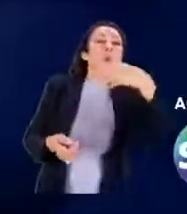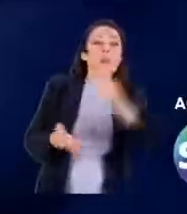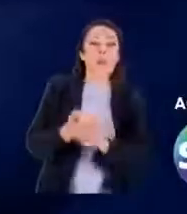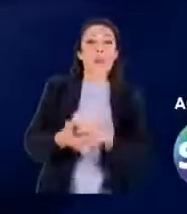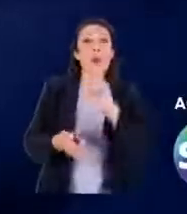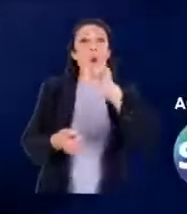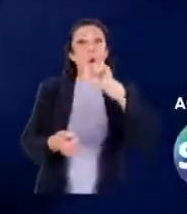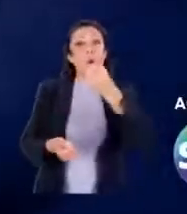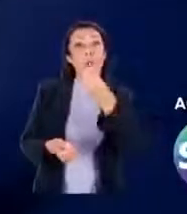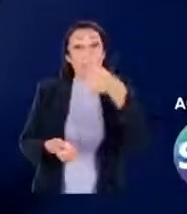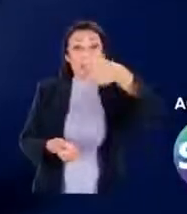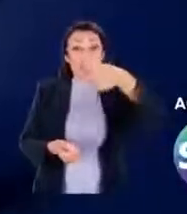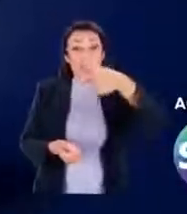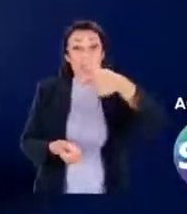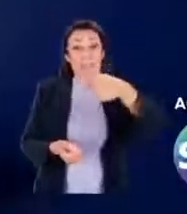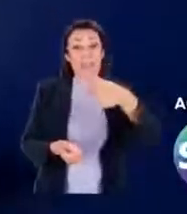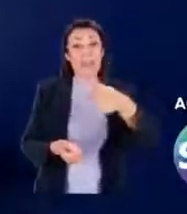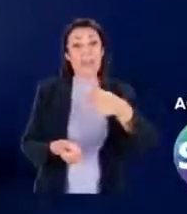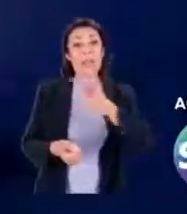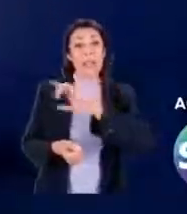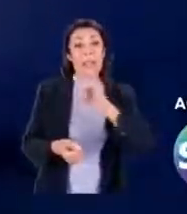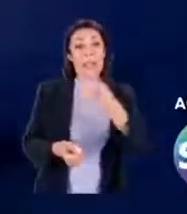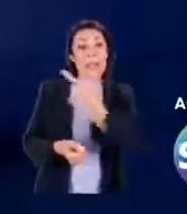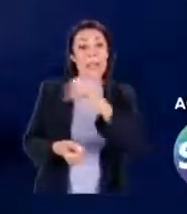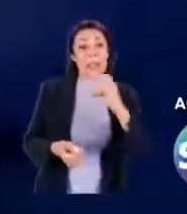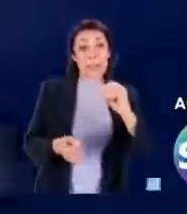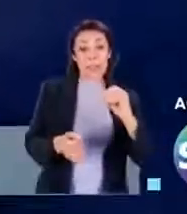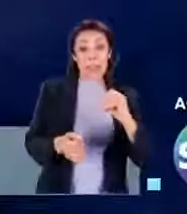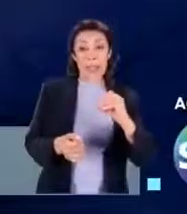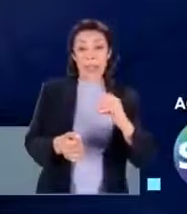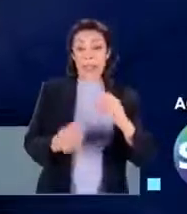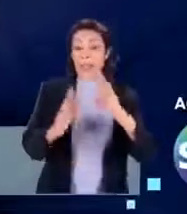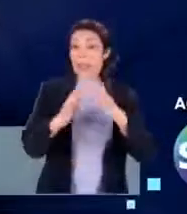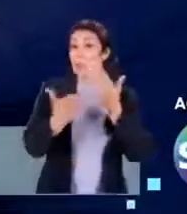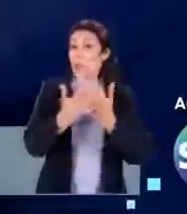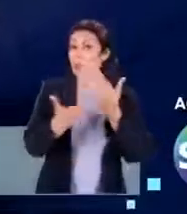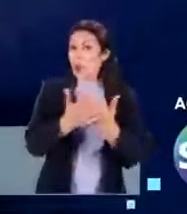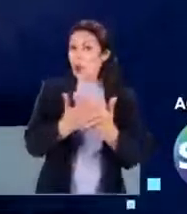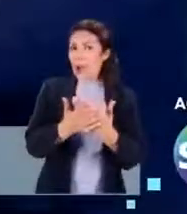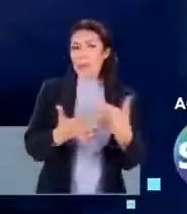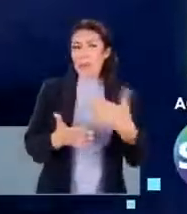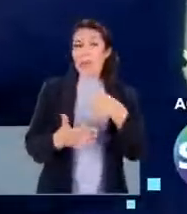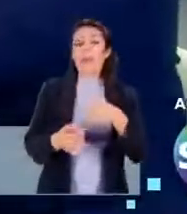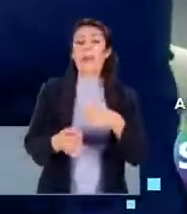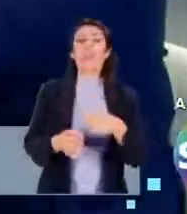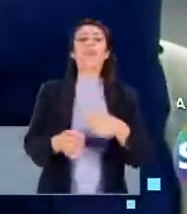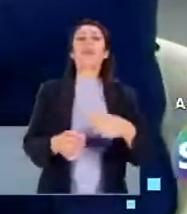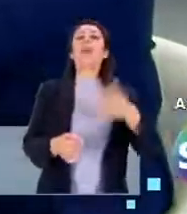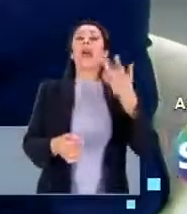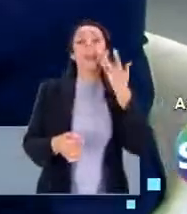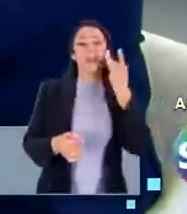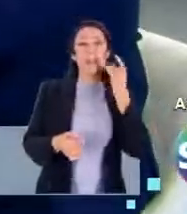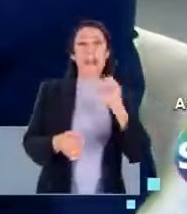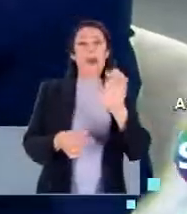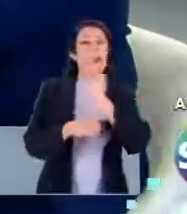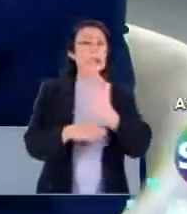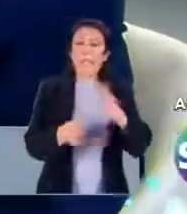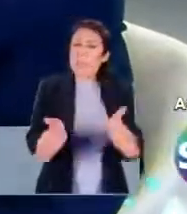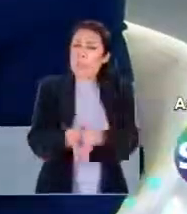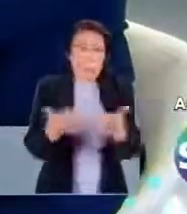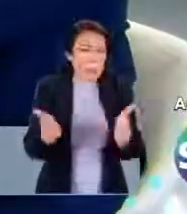87 das 100 melhores escolas públicas do Brasil dado quentinho que saiu anteontem do Ideb estão no Ceará um estado muito pobre